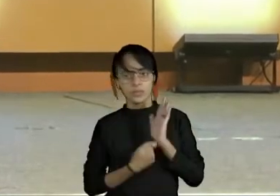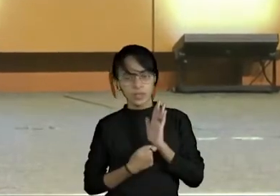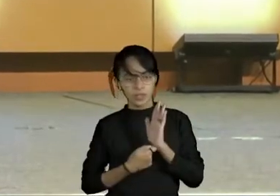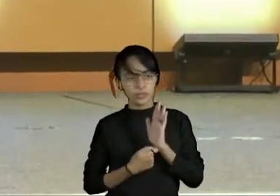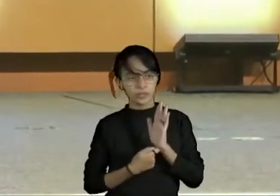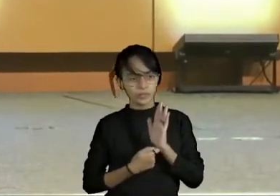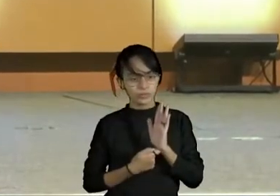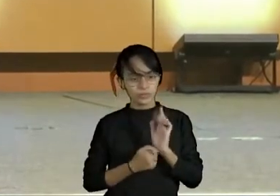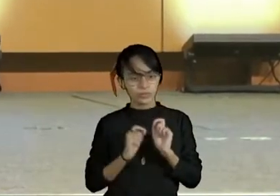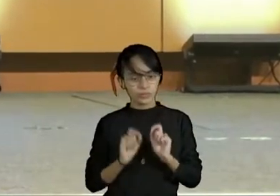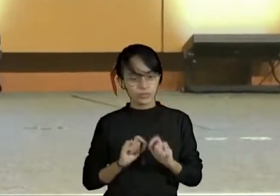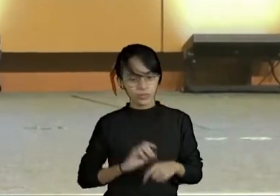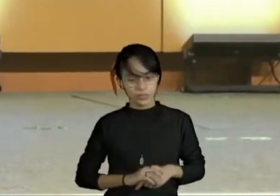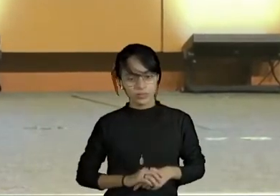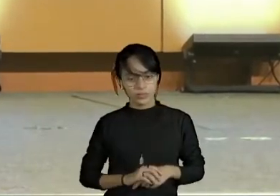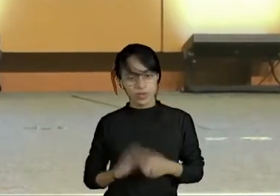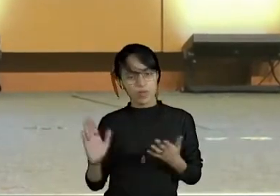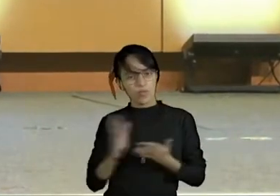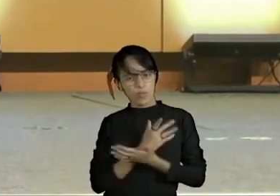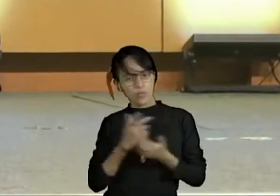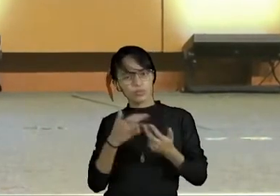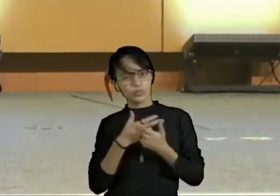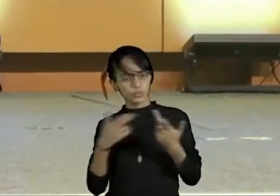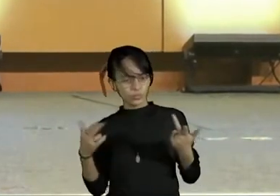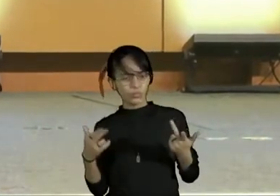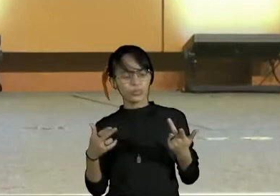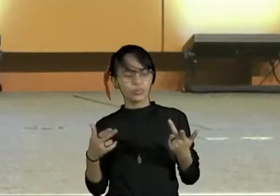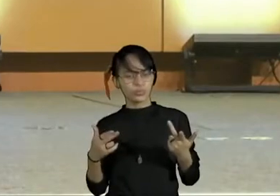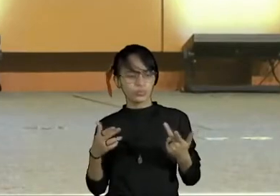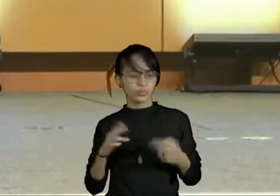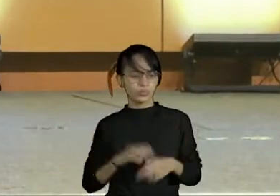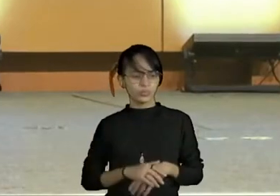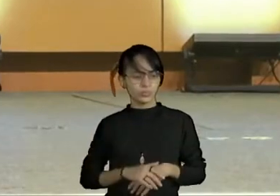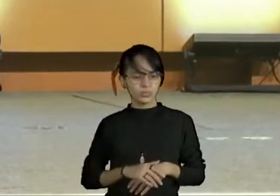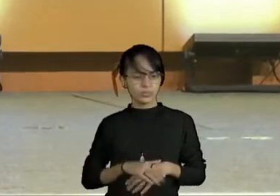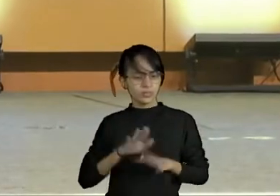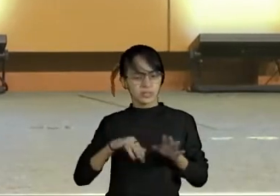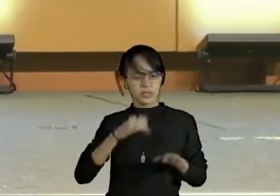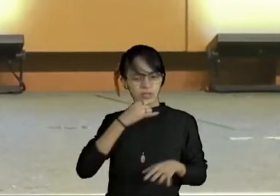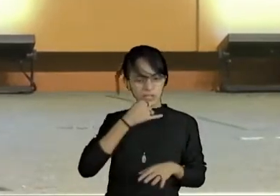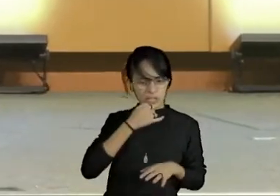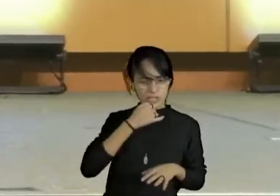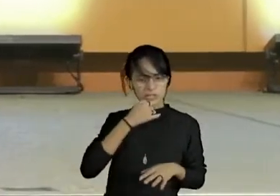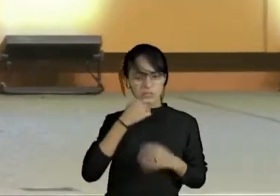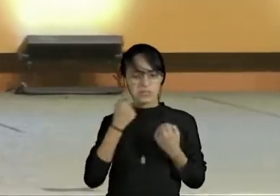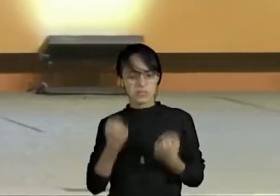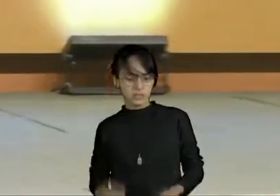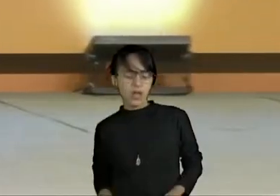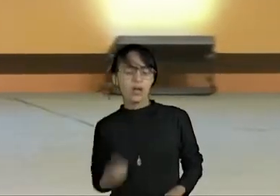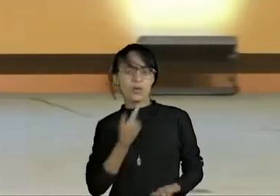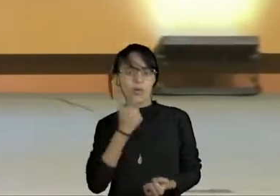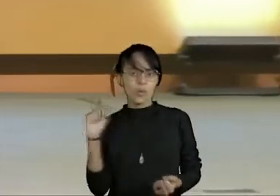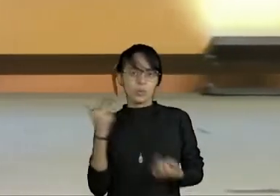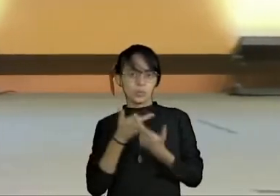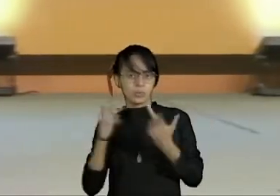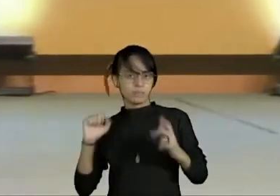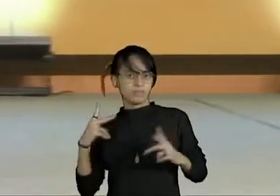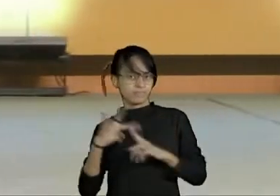massifica, falando que algumas coisas, mesmo que fossem tristes, pesadas e outras